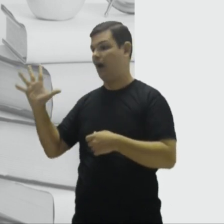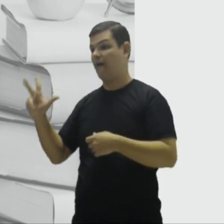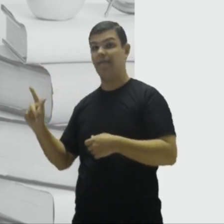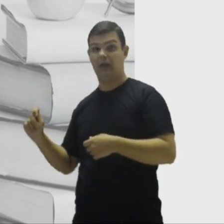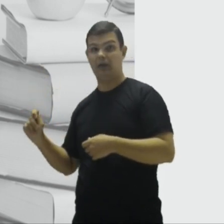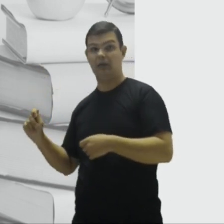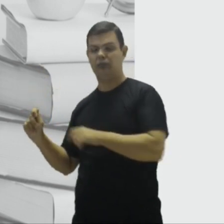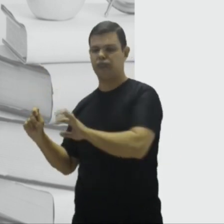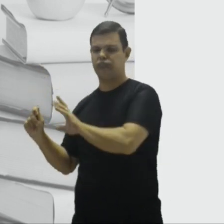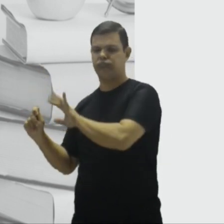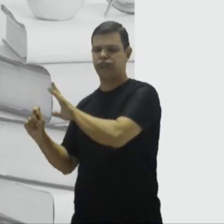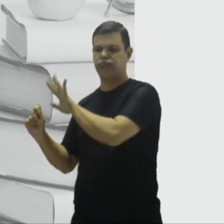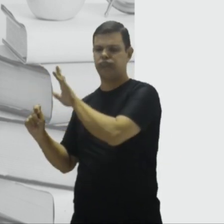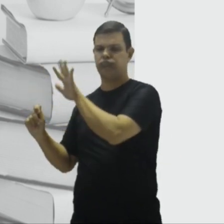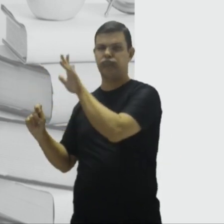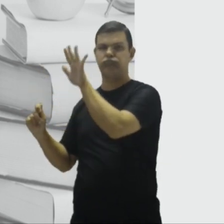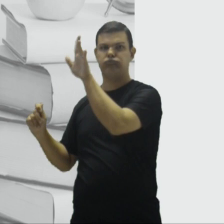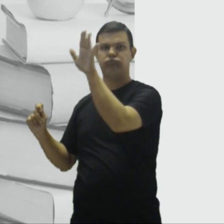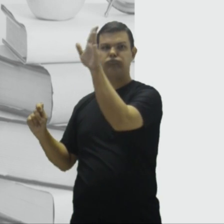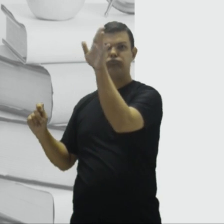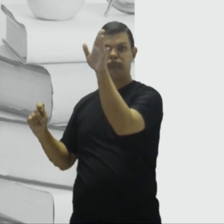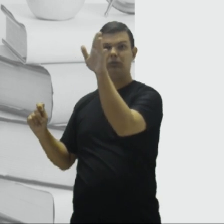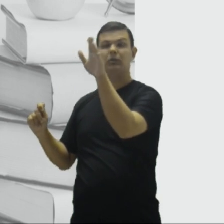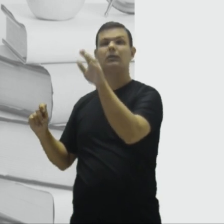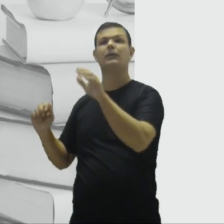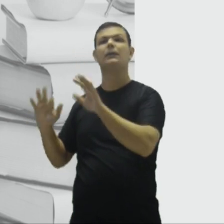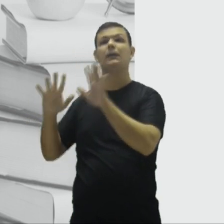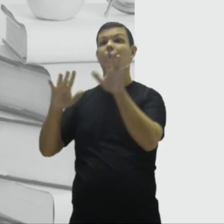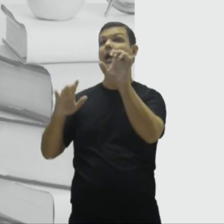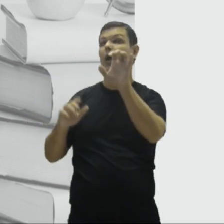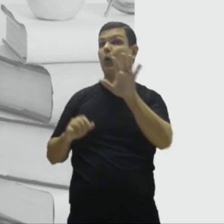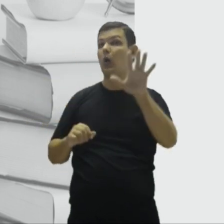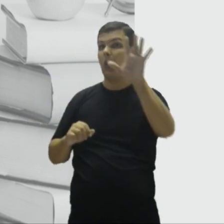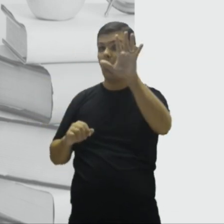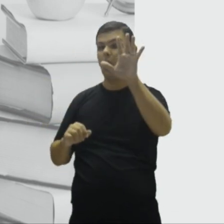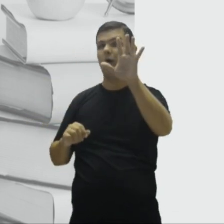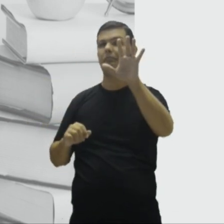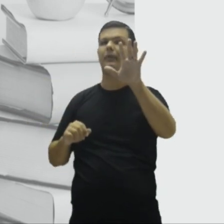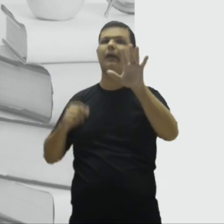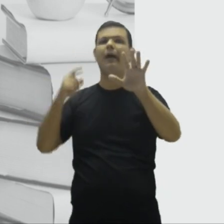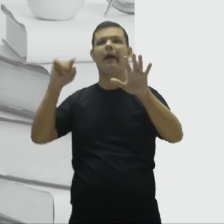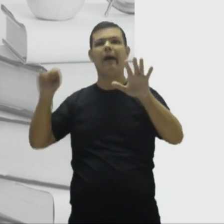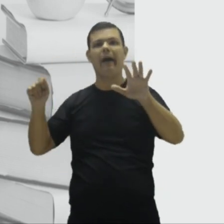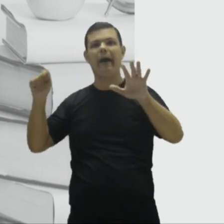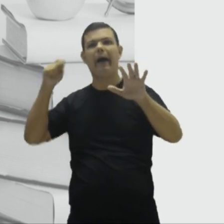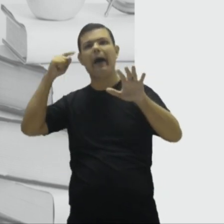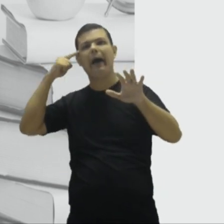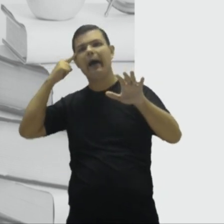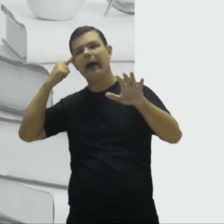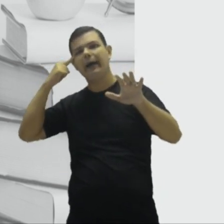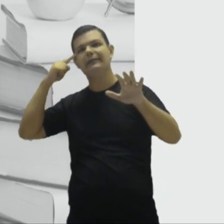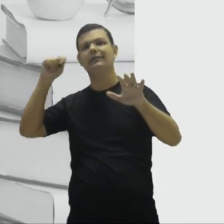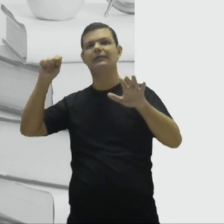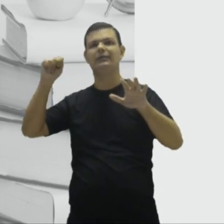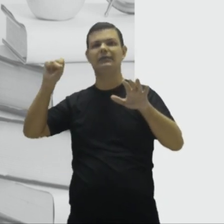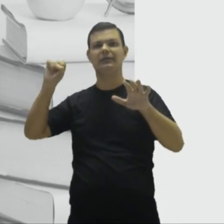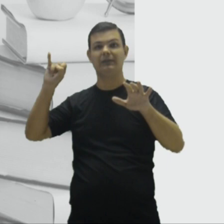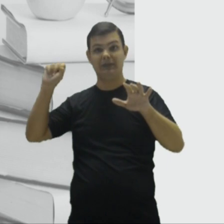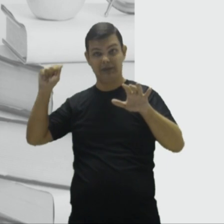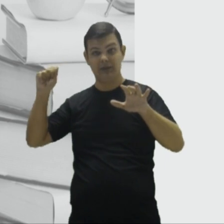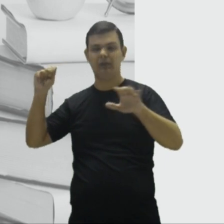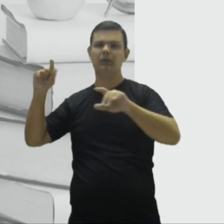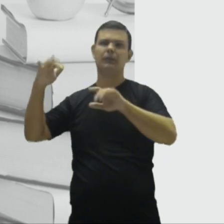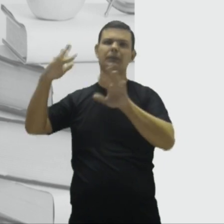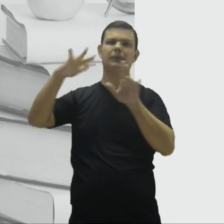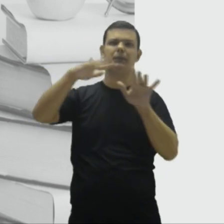Aí ele foi migrando, subiu, né, para a Europa, a Ásia, e foi descendo até chegar aqui na América